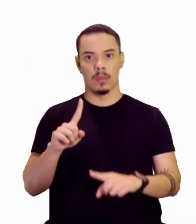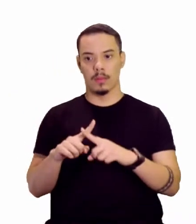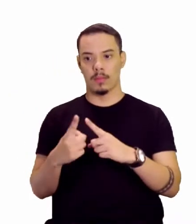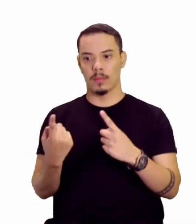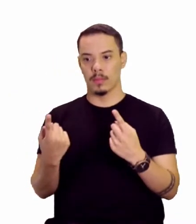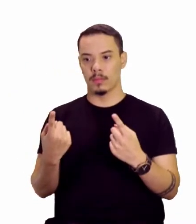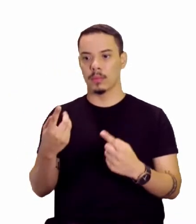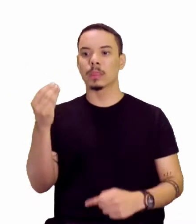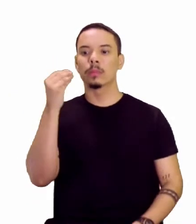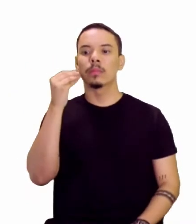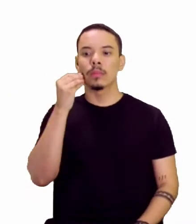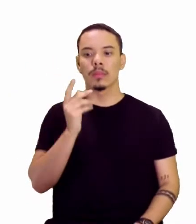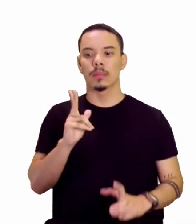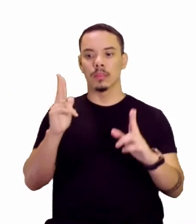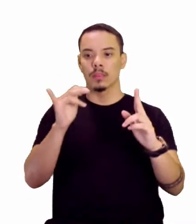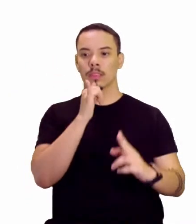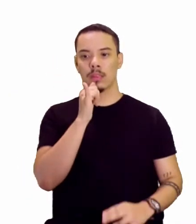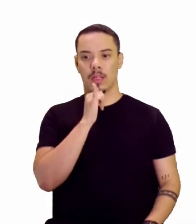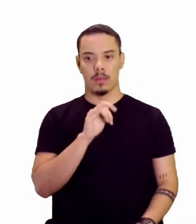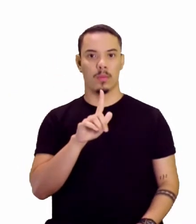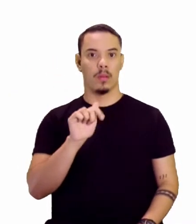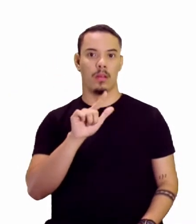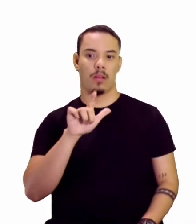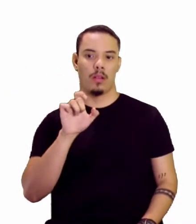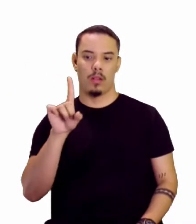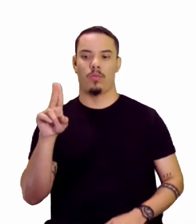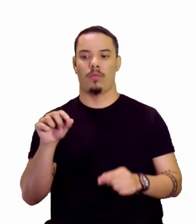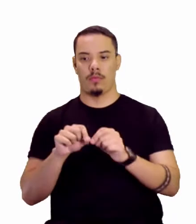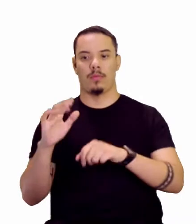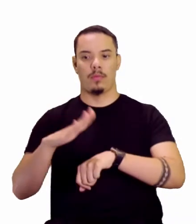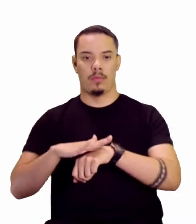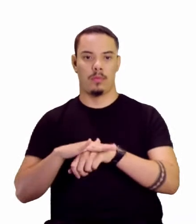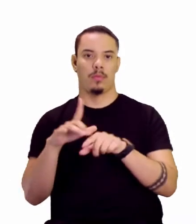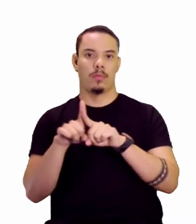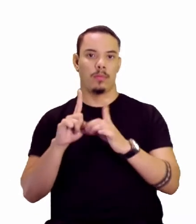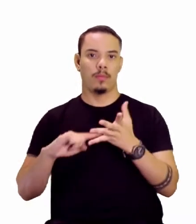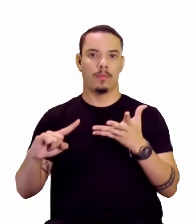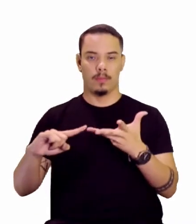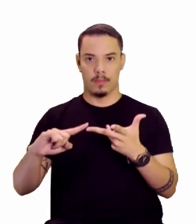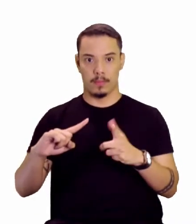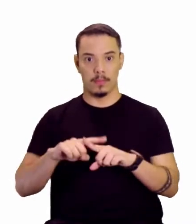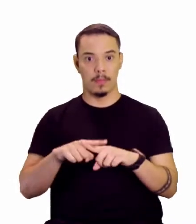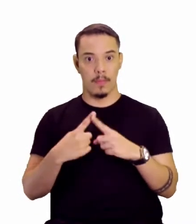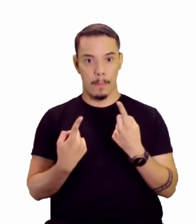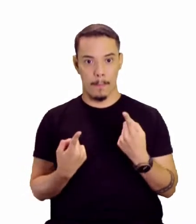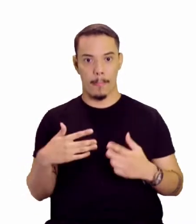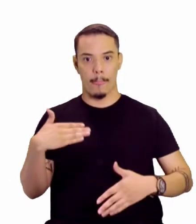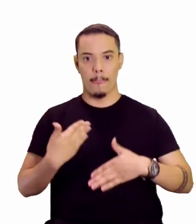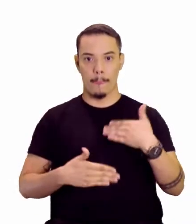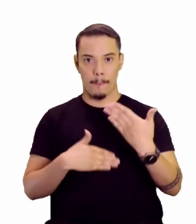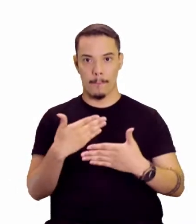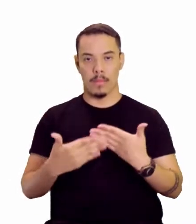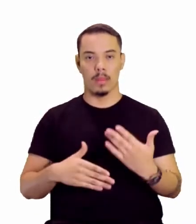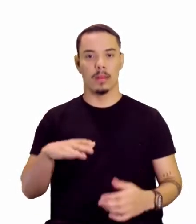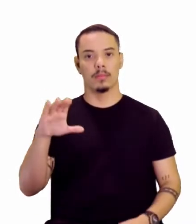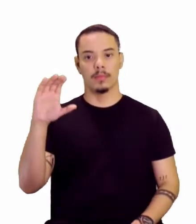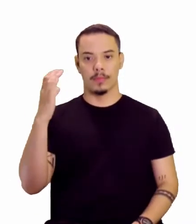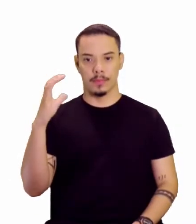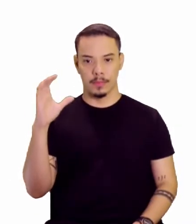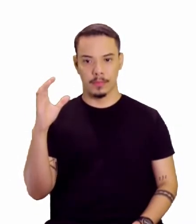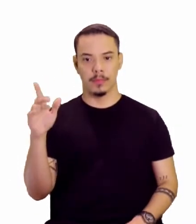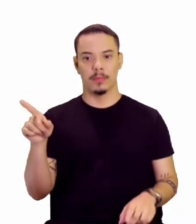experimentos, como Galileu, nós vimos depois na aula que Galileu faz, né? Com o desenvolvimento da ciência e o início do